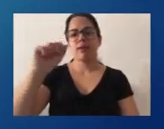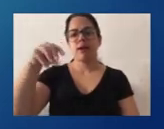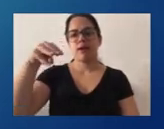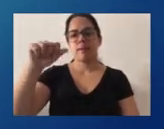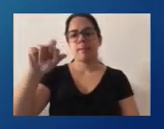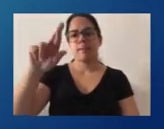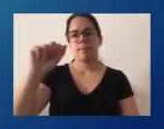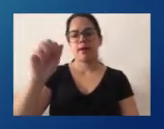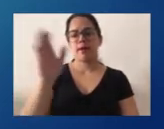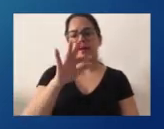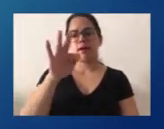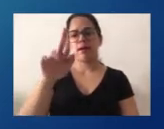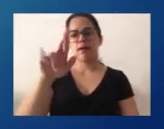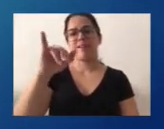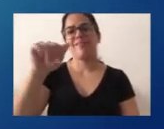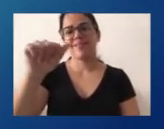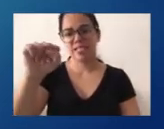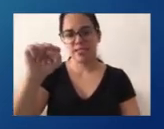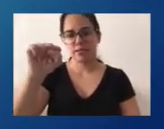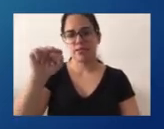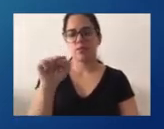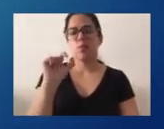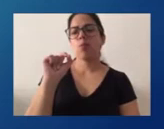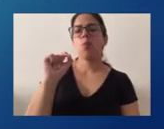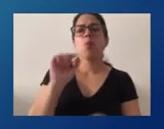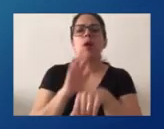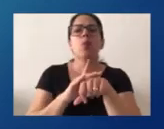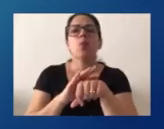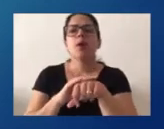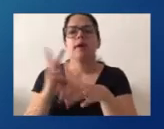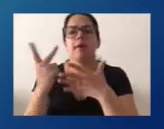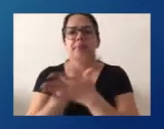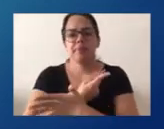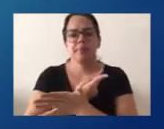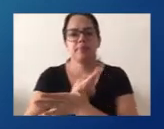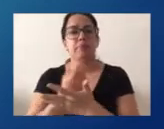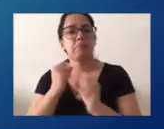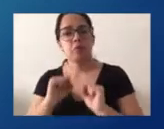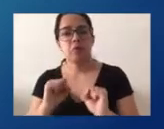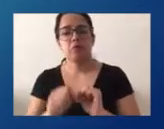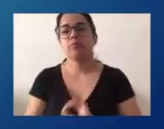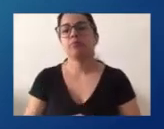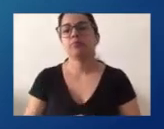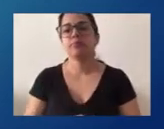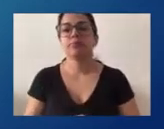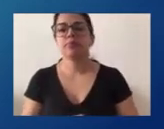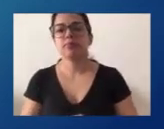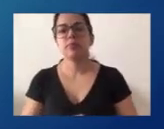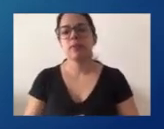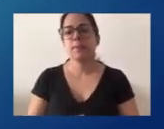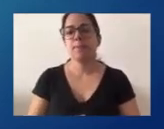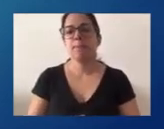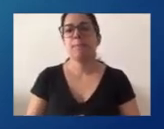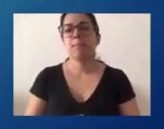câmaras frias. Então, quais são as doenças que esse frio pode ocasionar, né? Pode ser desde